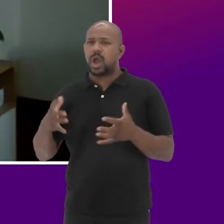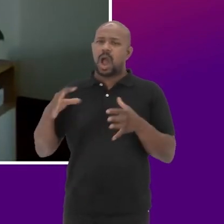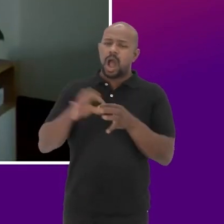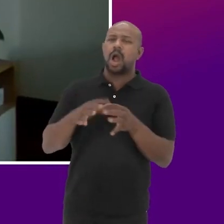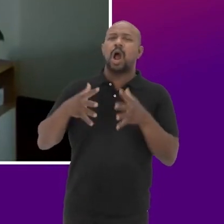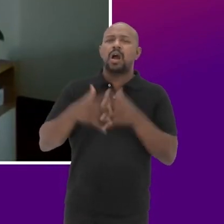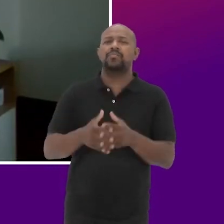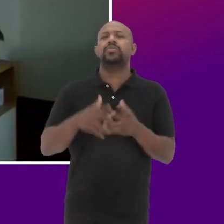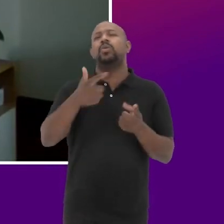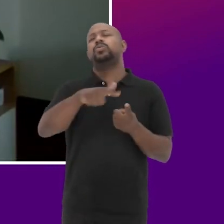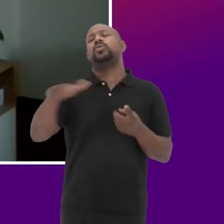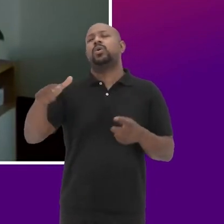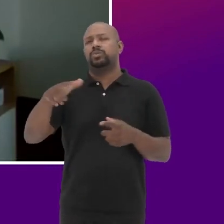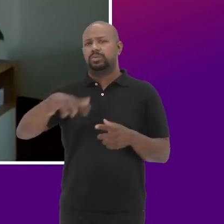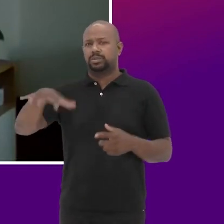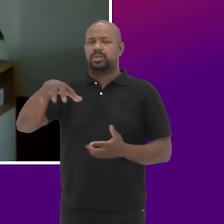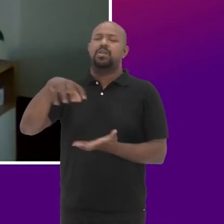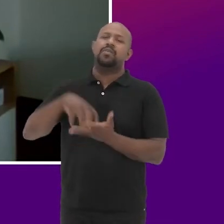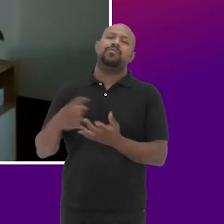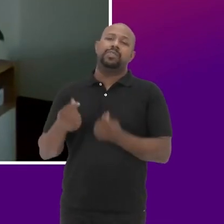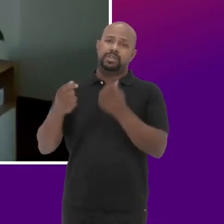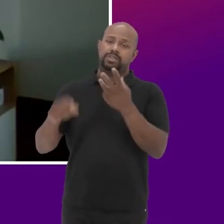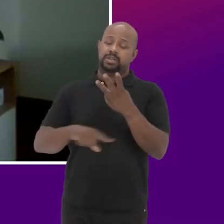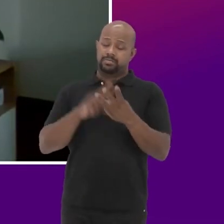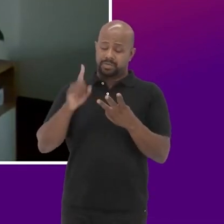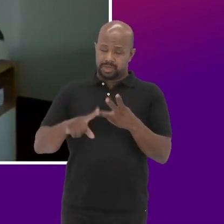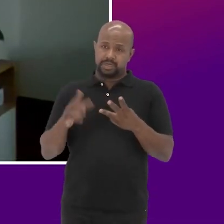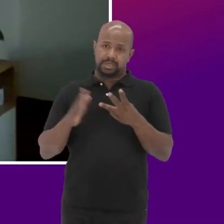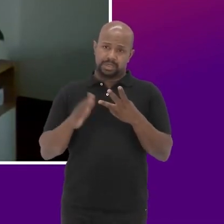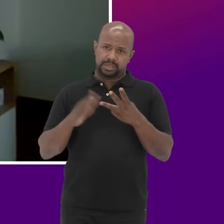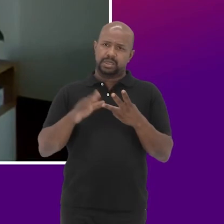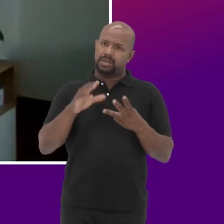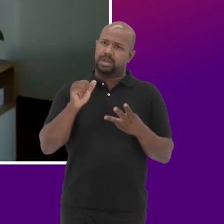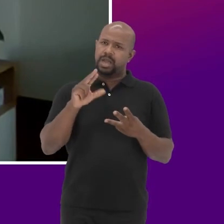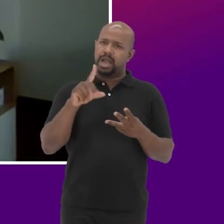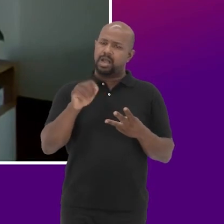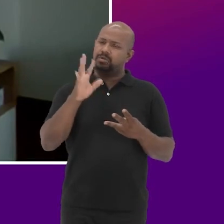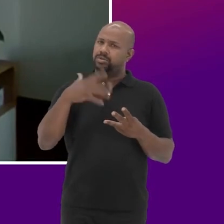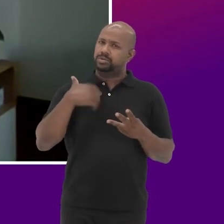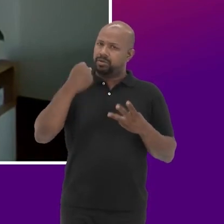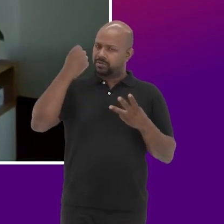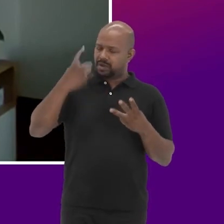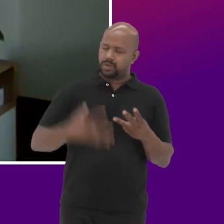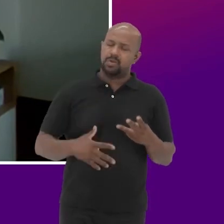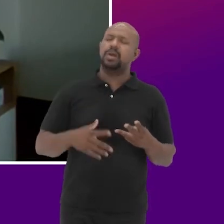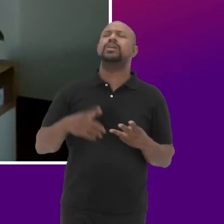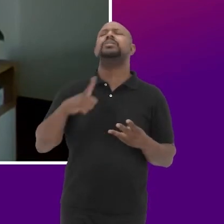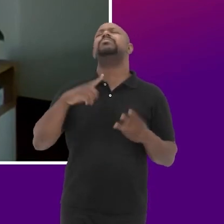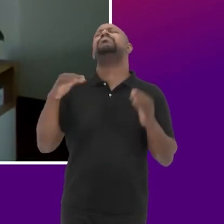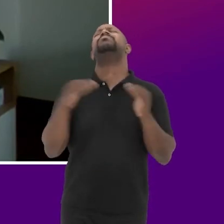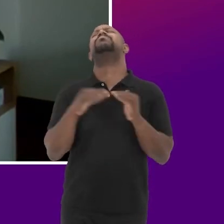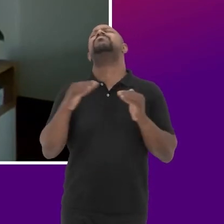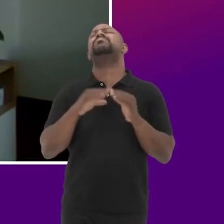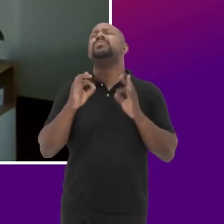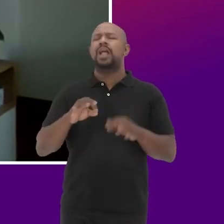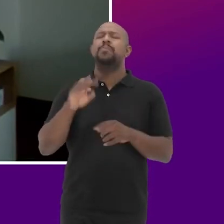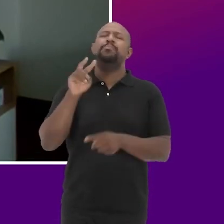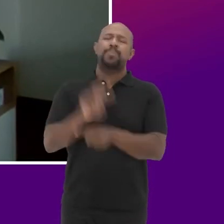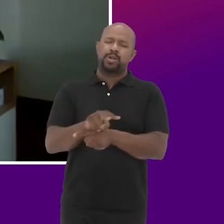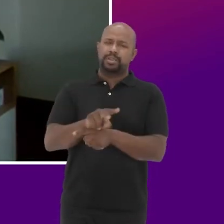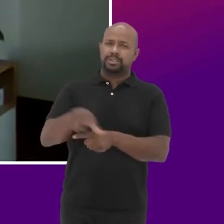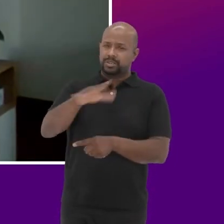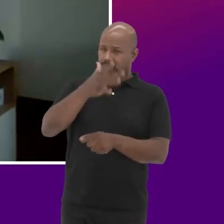os derivados financeiros. E há ainda uma terceira preocupação, que o Carlos também já mencionou, que tem a ver com a proteção